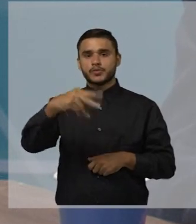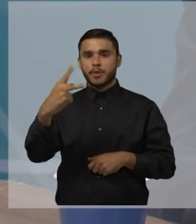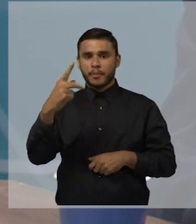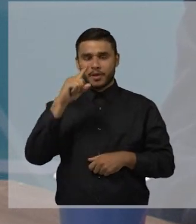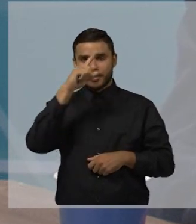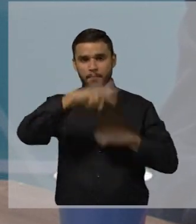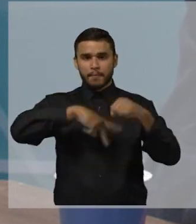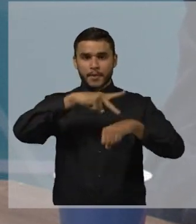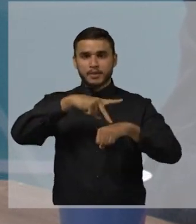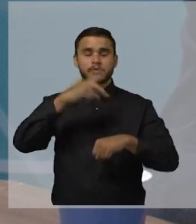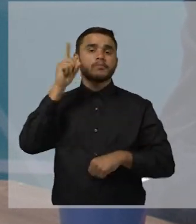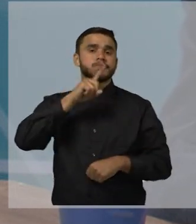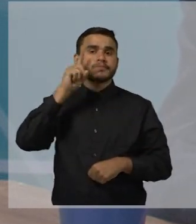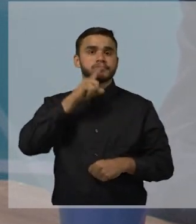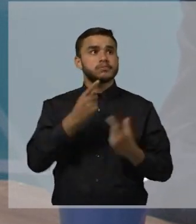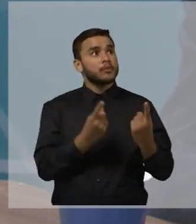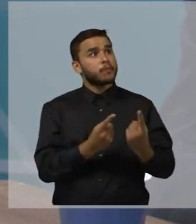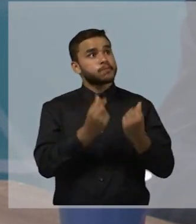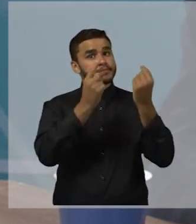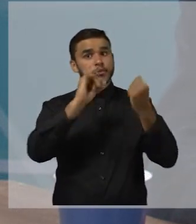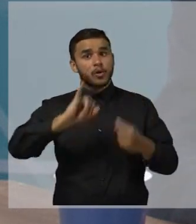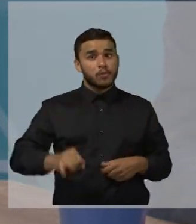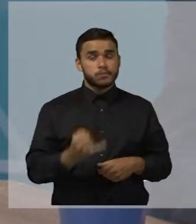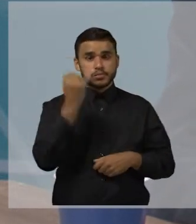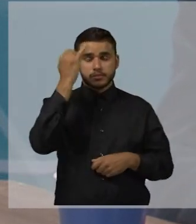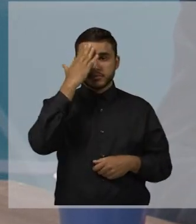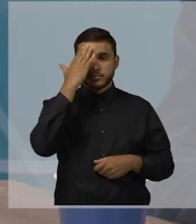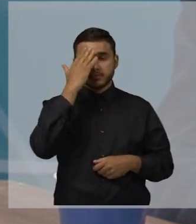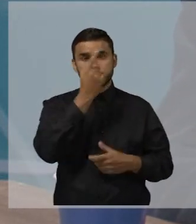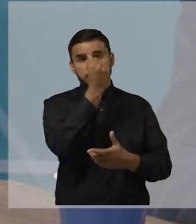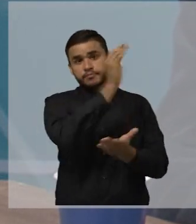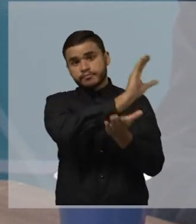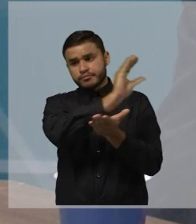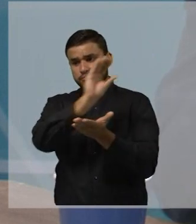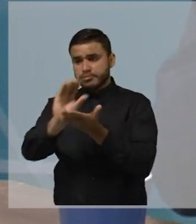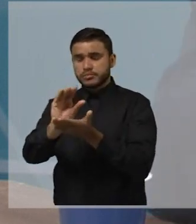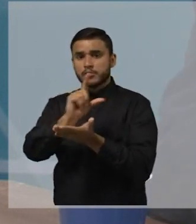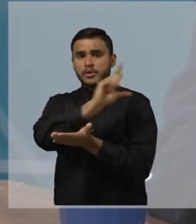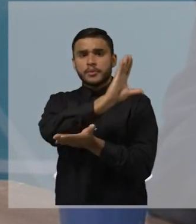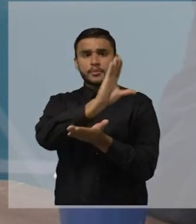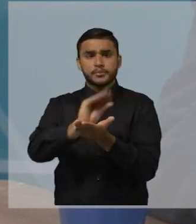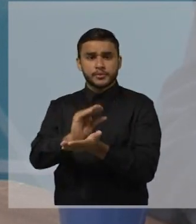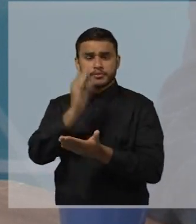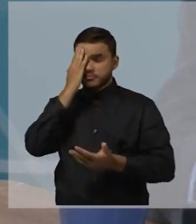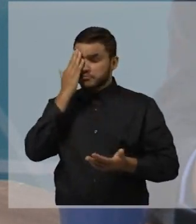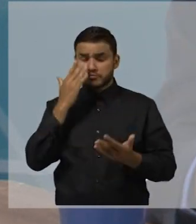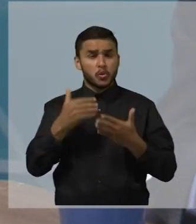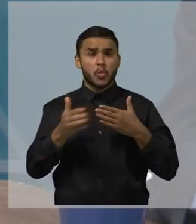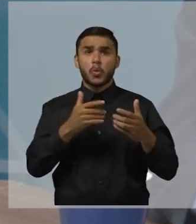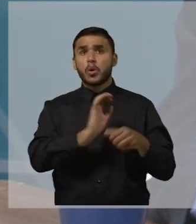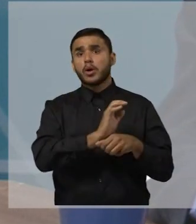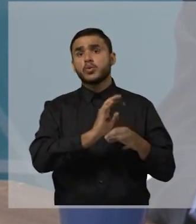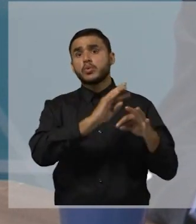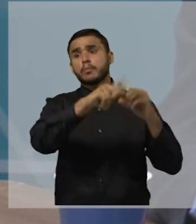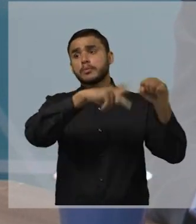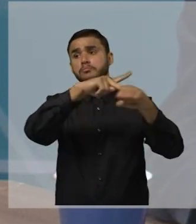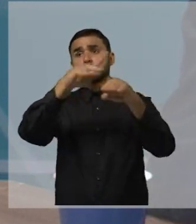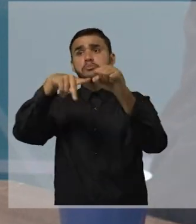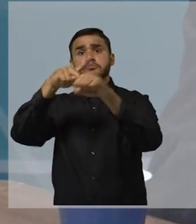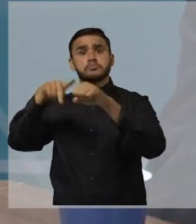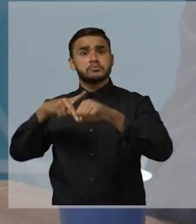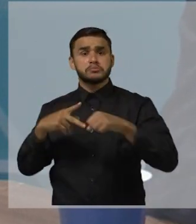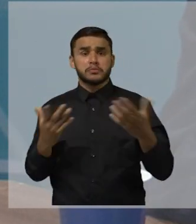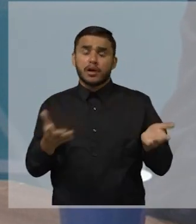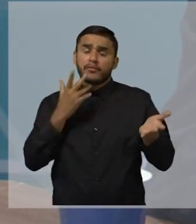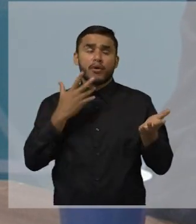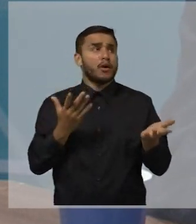que aumenta o juro nos Estados Unidos, os fluxos de recursos diminuem para o Brasil, como diminui para outras partes do mundo. Então não dá